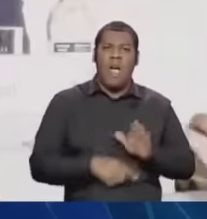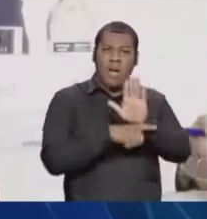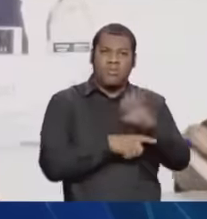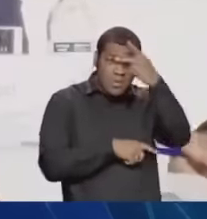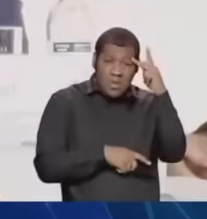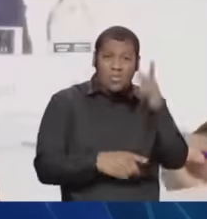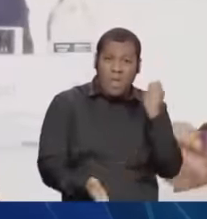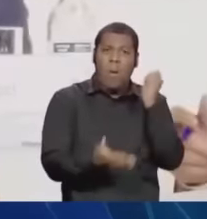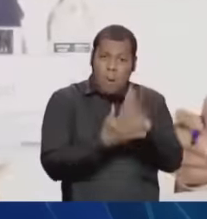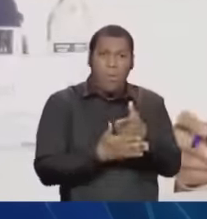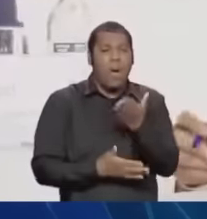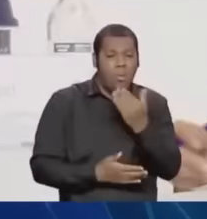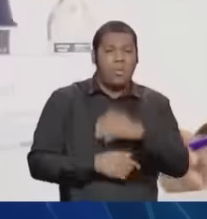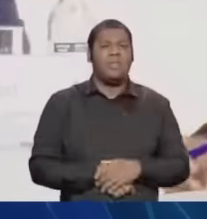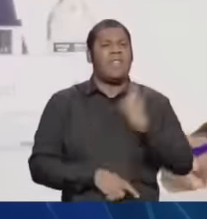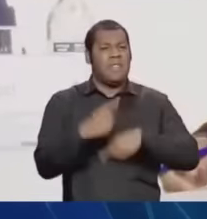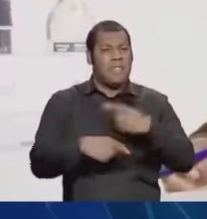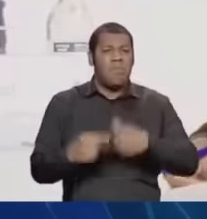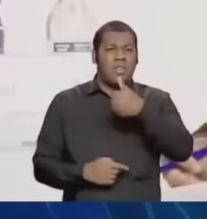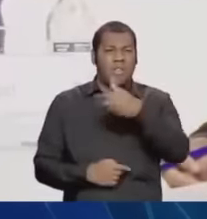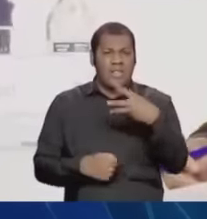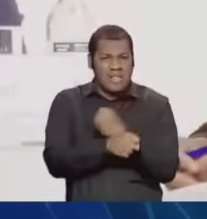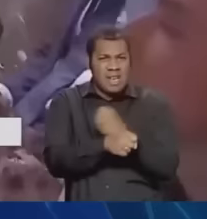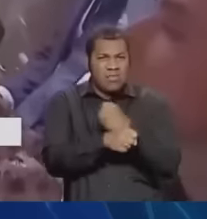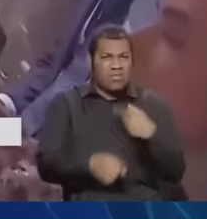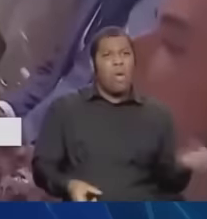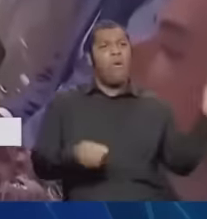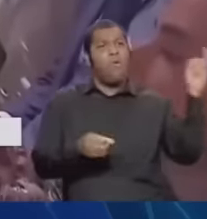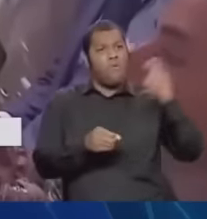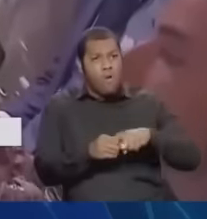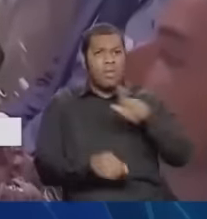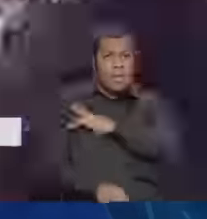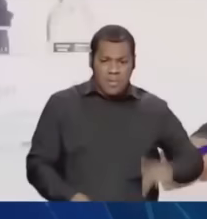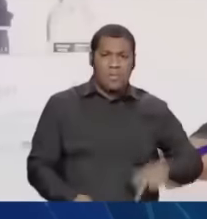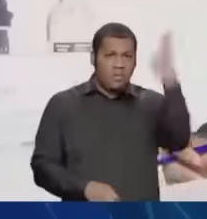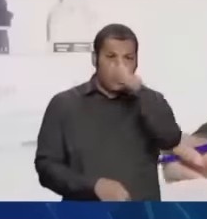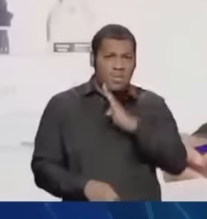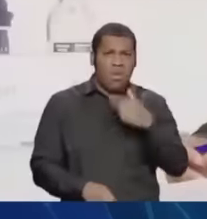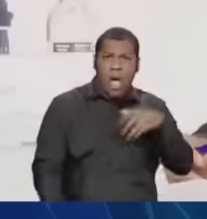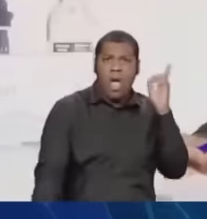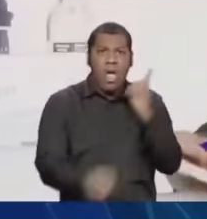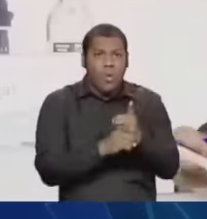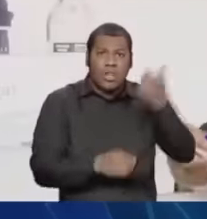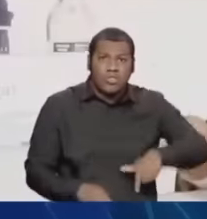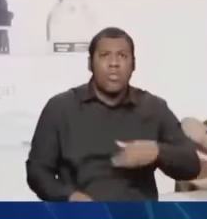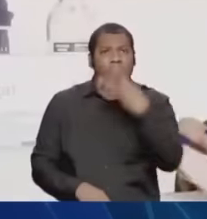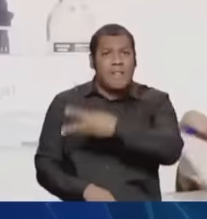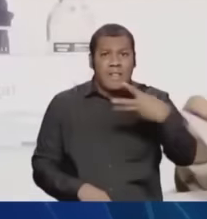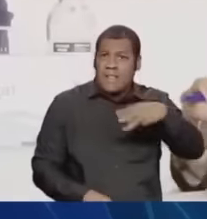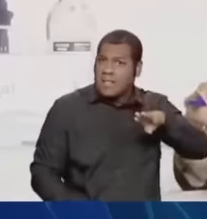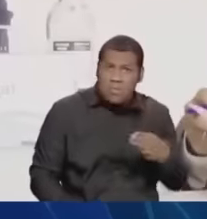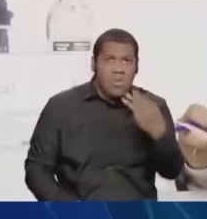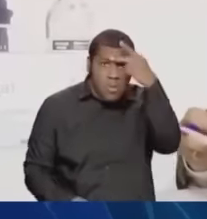média. 13 anos depois, eu volto à presidência da República do Brasil e outra vez 33 milhões de pessoas estão passando